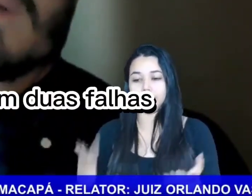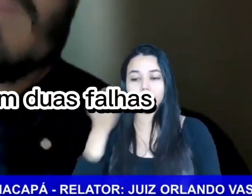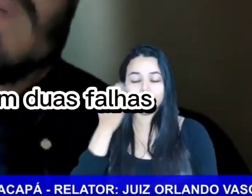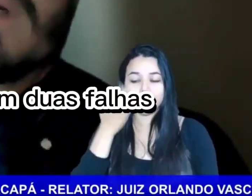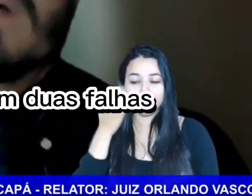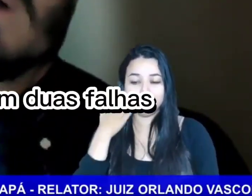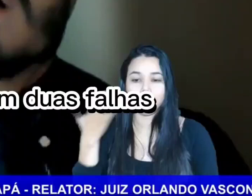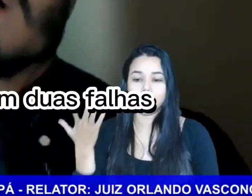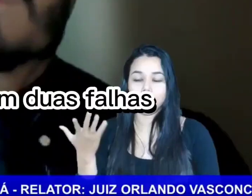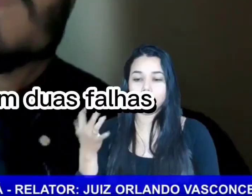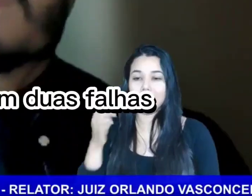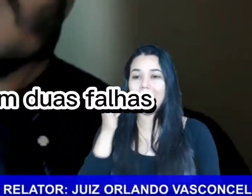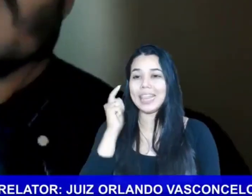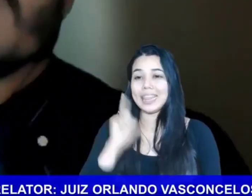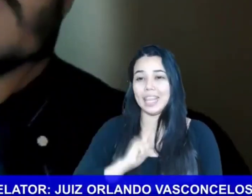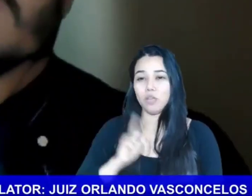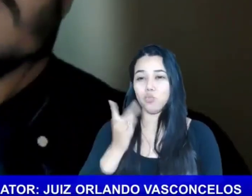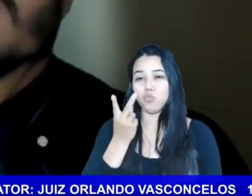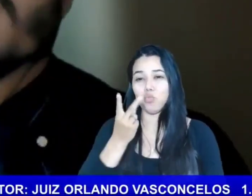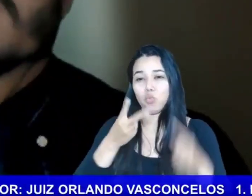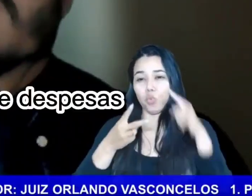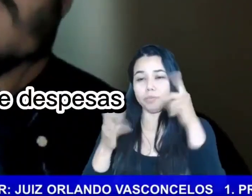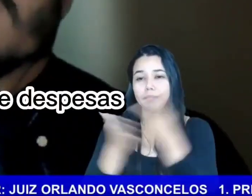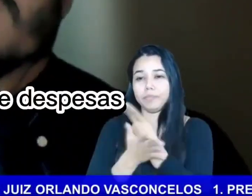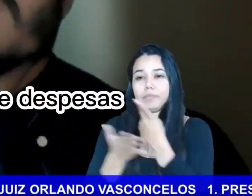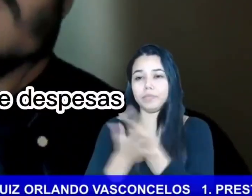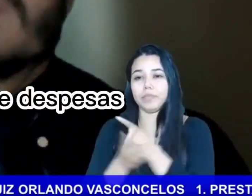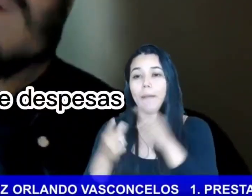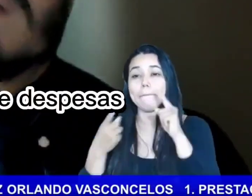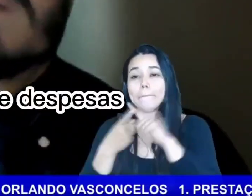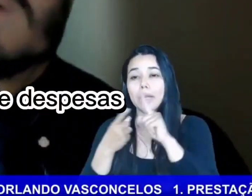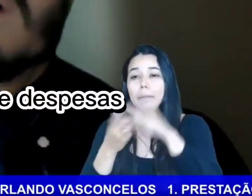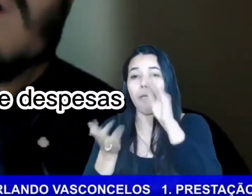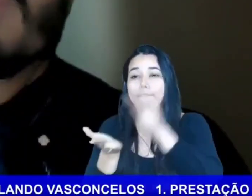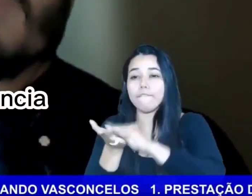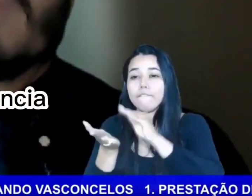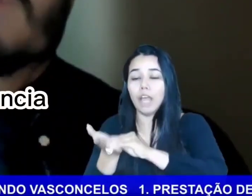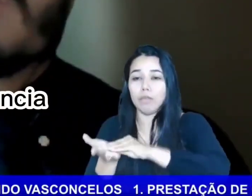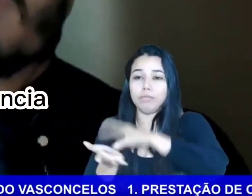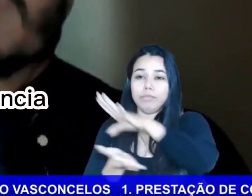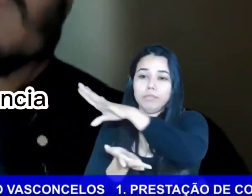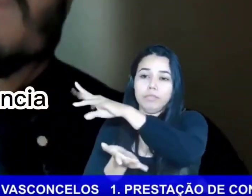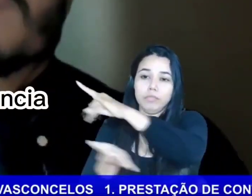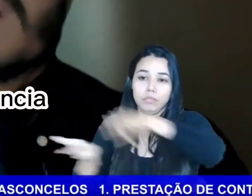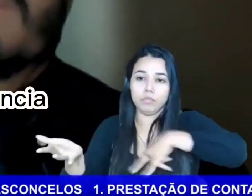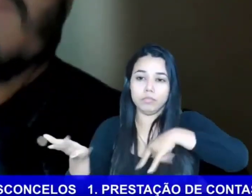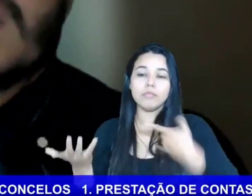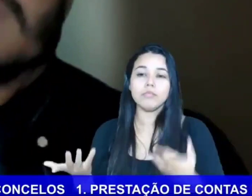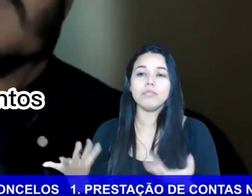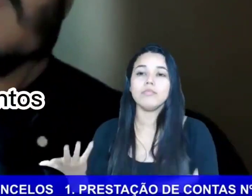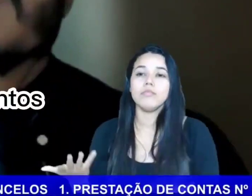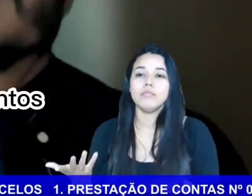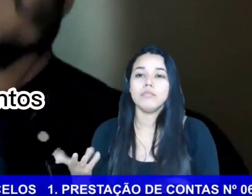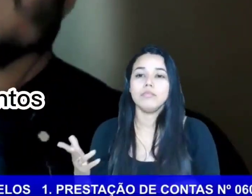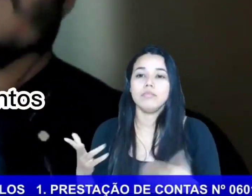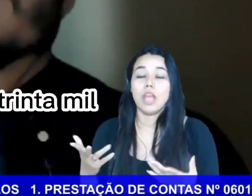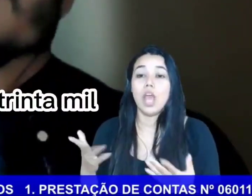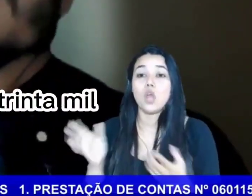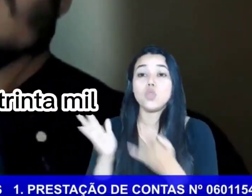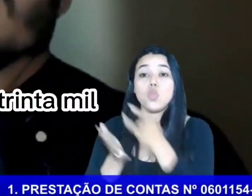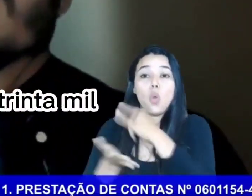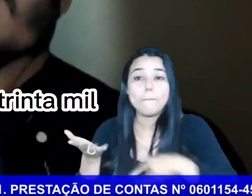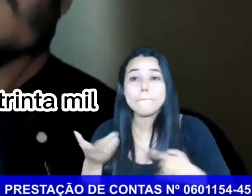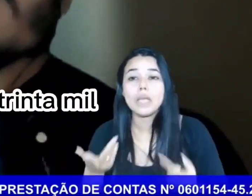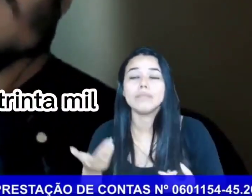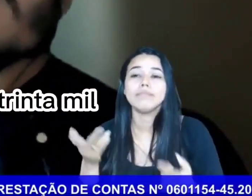que remanesceram duas falhas. A primeira, a ausência de comprovação de despesas com serviço de militância por meio de documentos